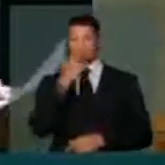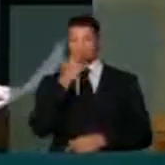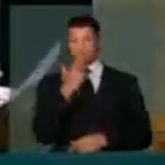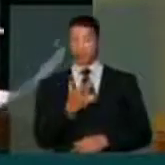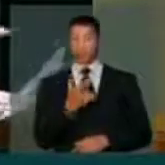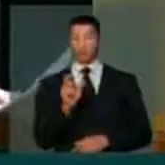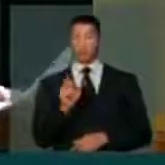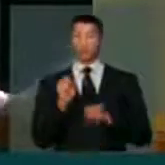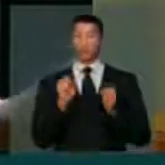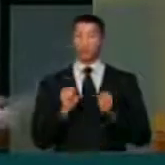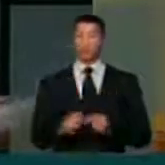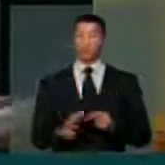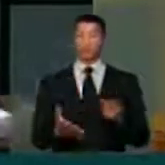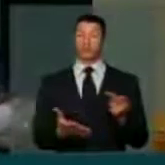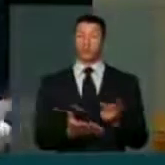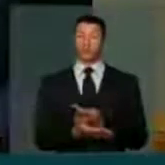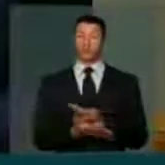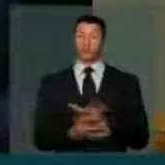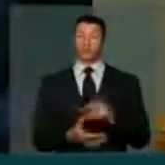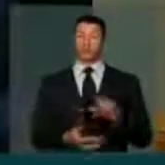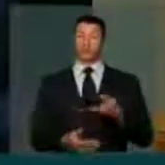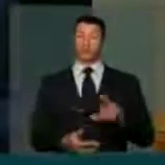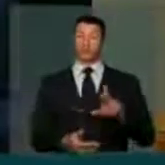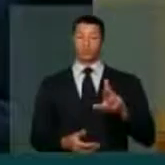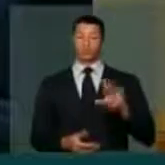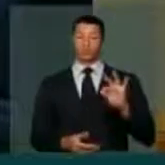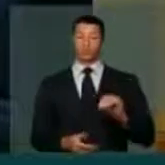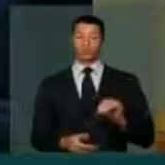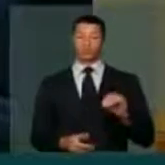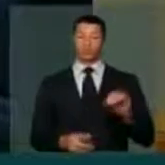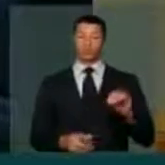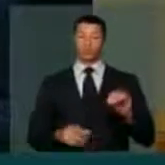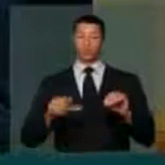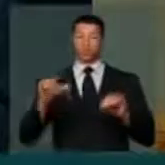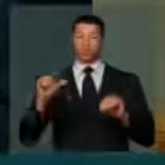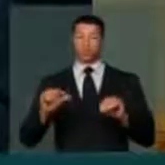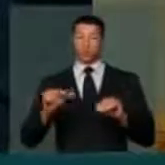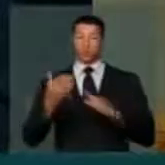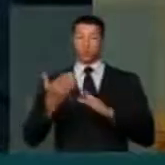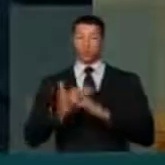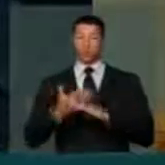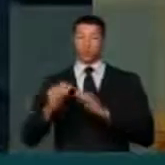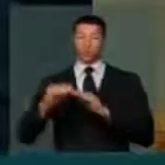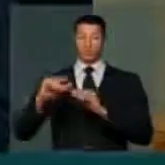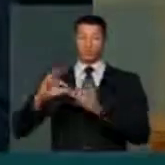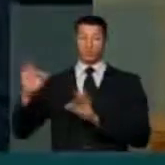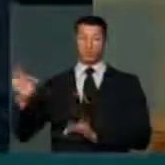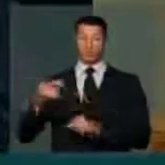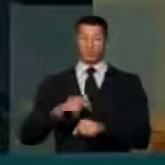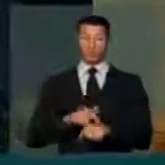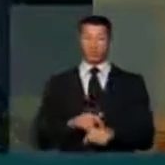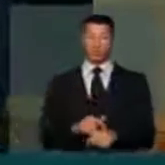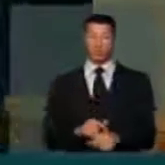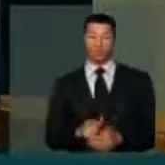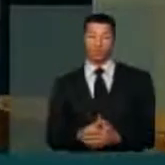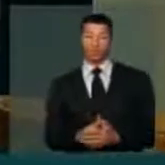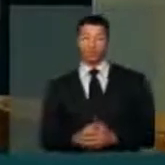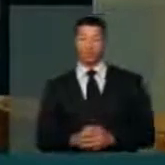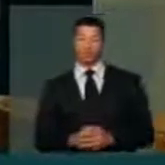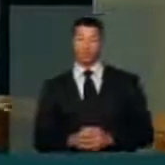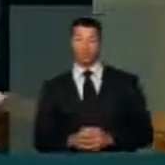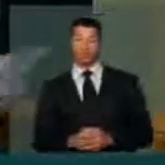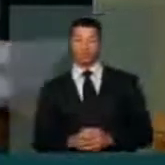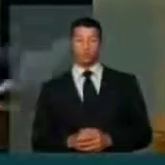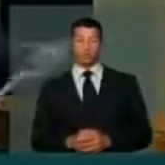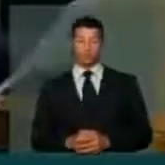considerando o que poderia acontecer no curto, no médio e no longo prazo. Não é nem no longo prazo, é no curto, no médio e no longo